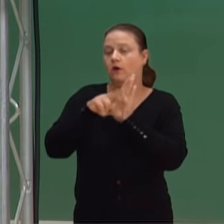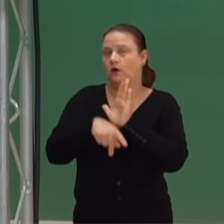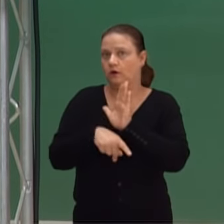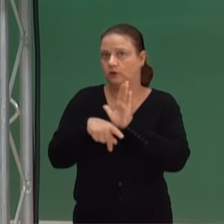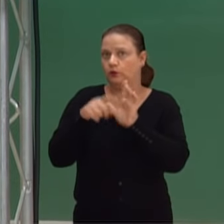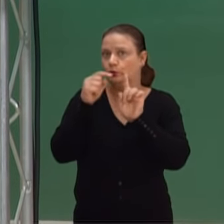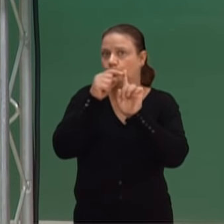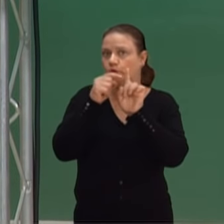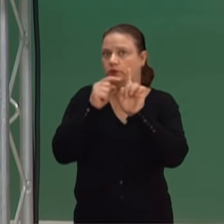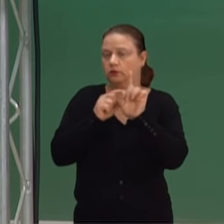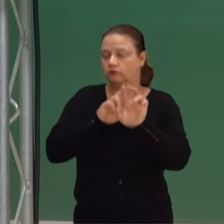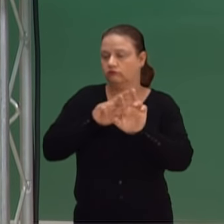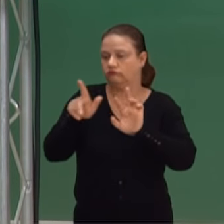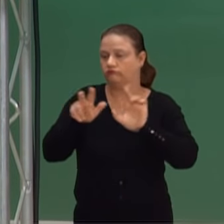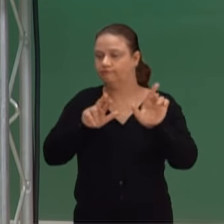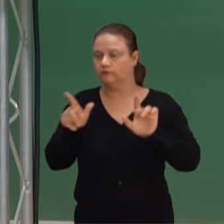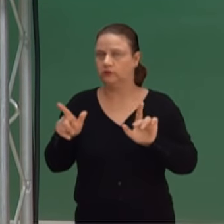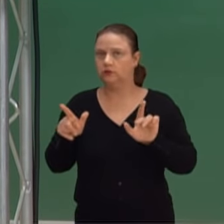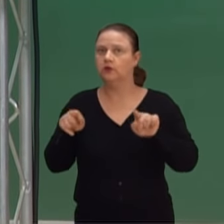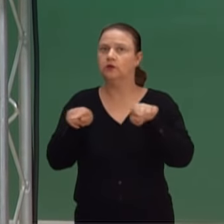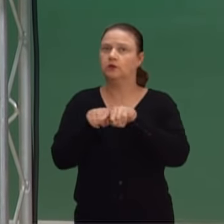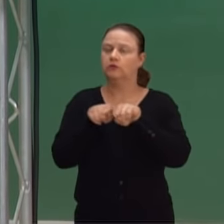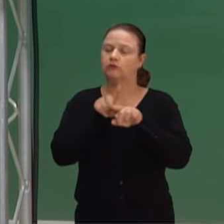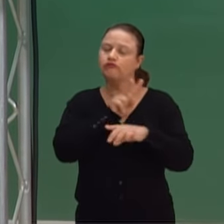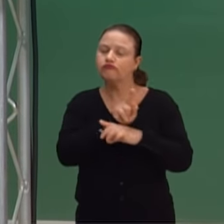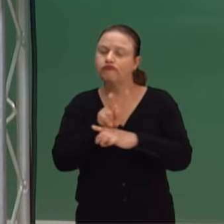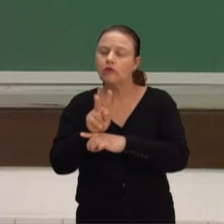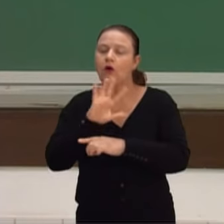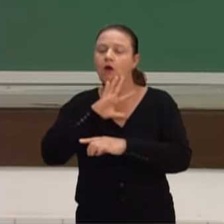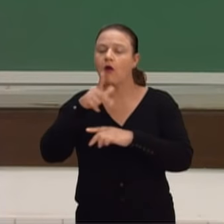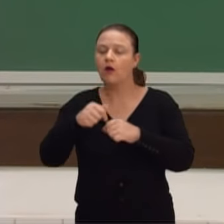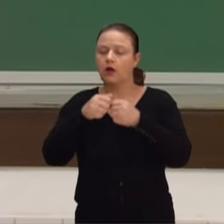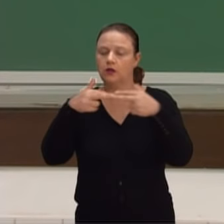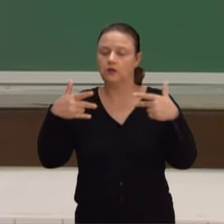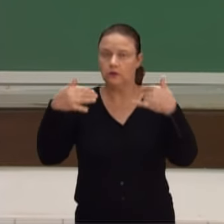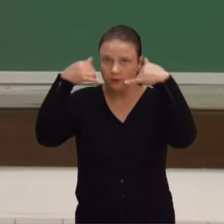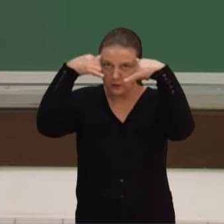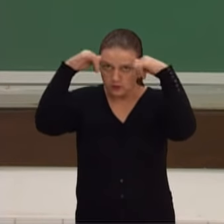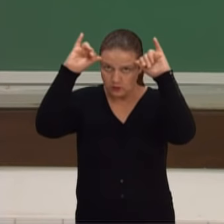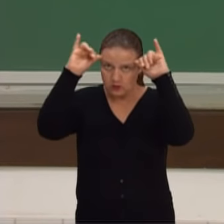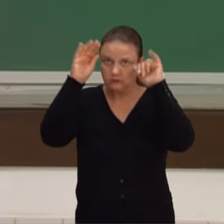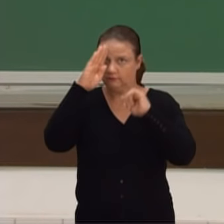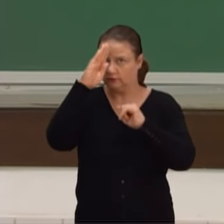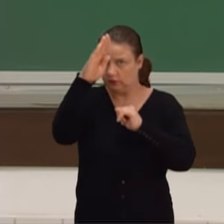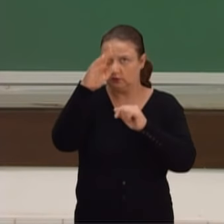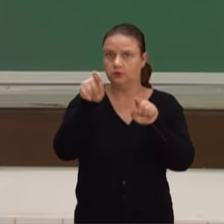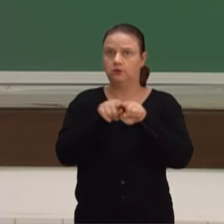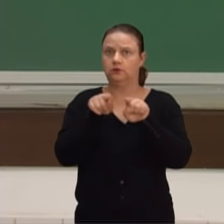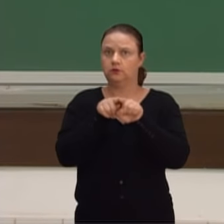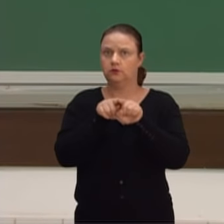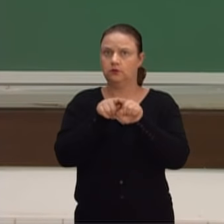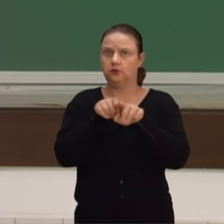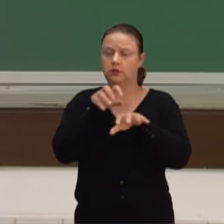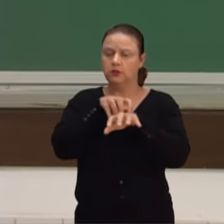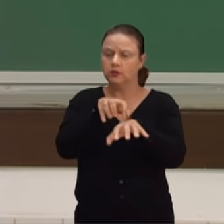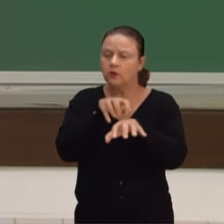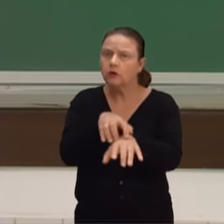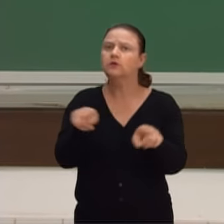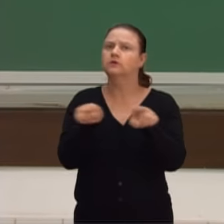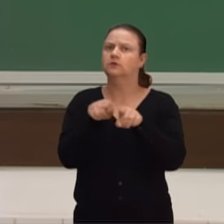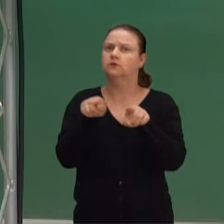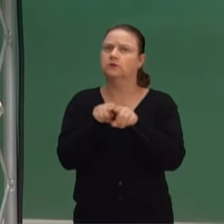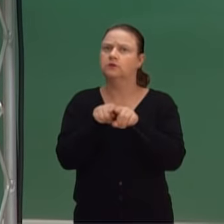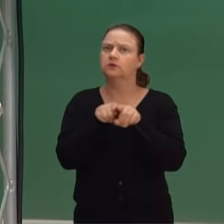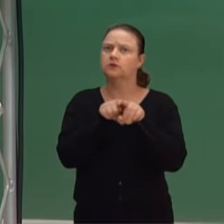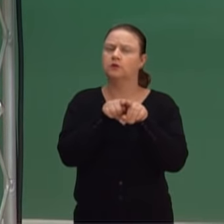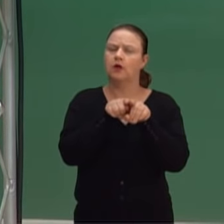aula, criação de animais, a pecuária principalmente, o transporte, o comércio e o serviço doméstico.